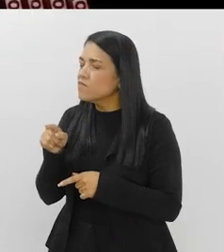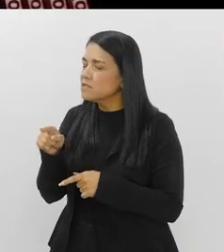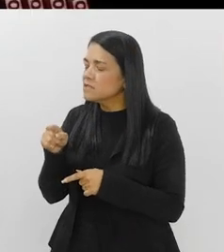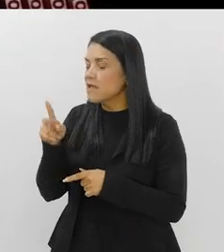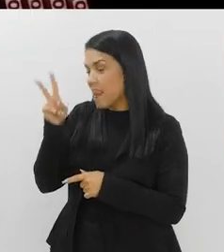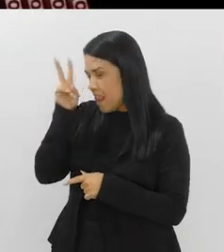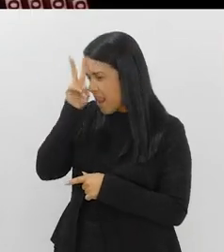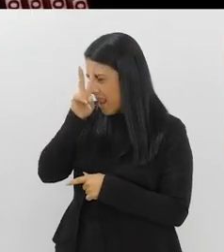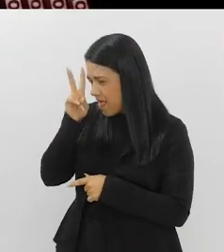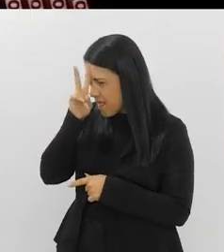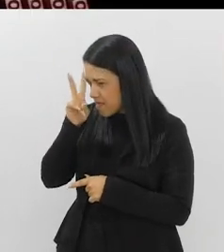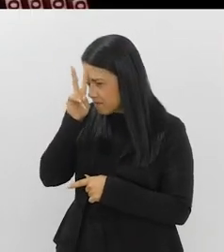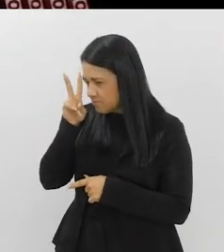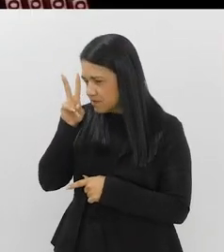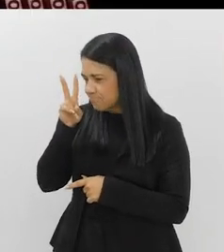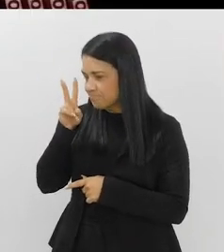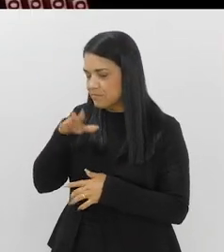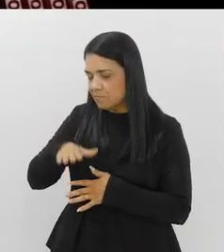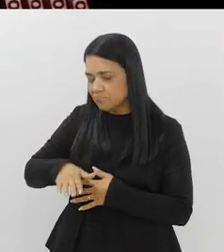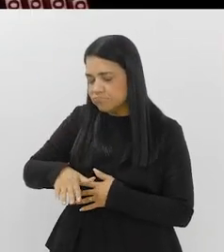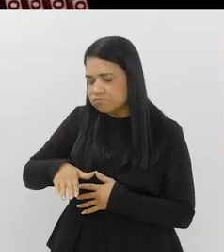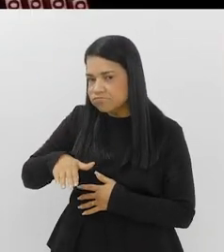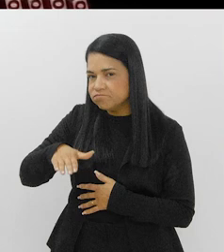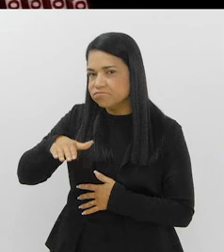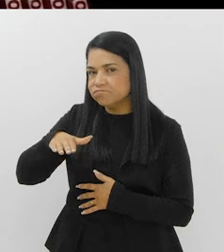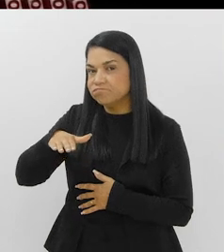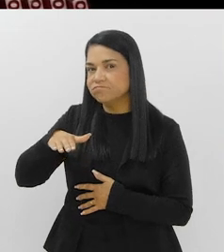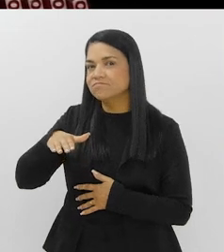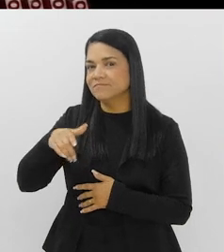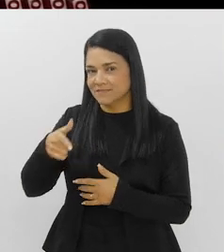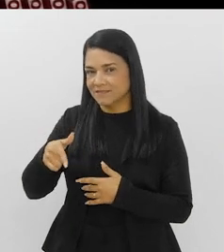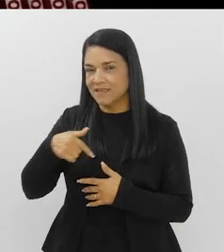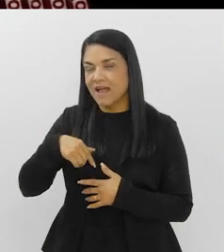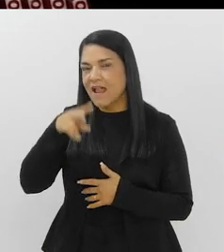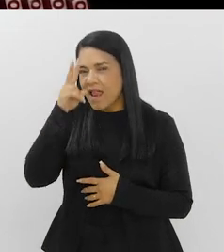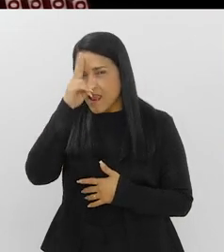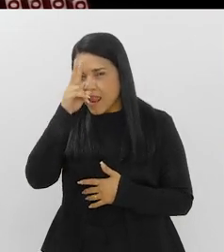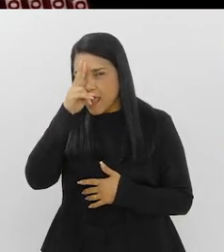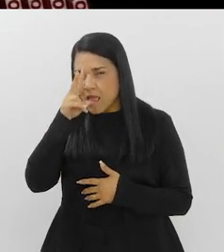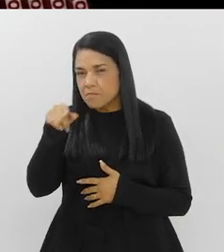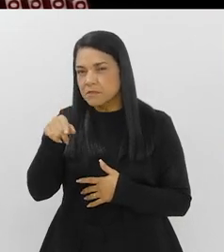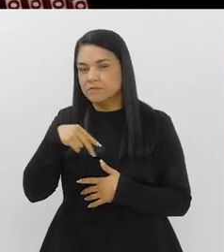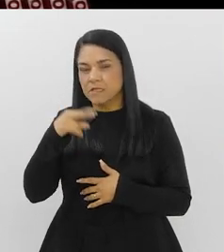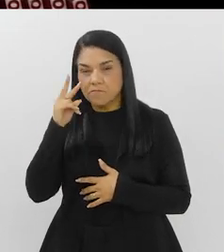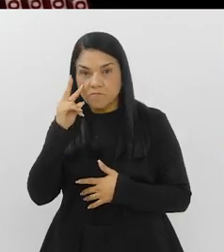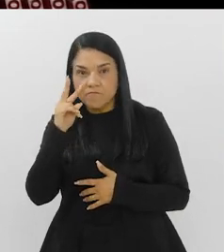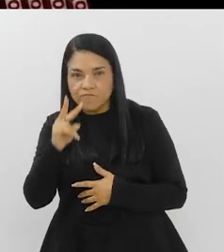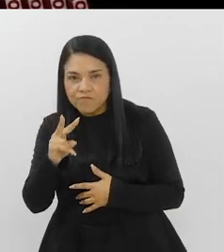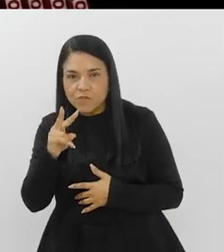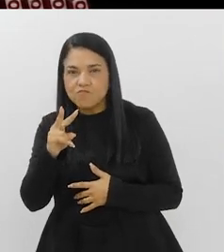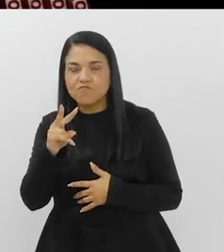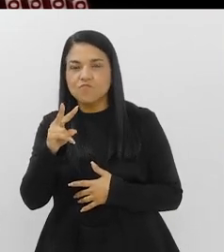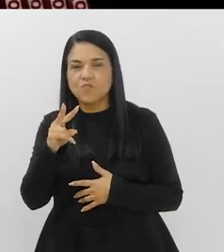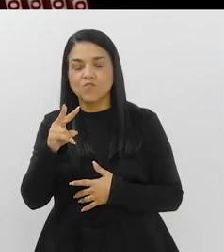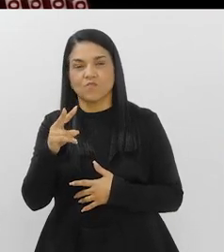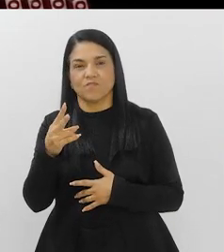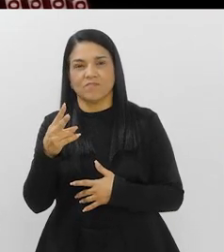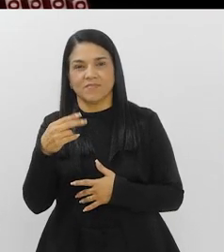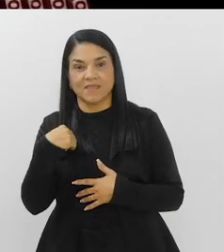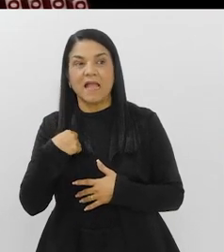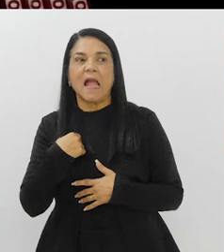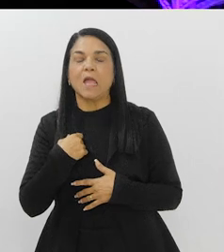chegou você tem lembranças né da sua infância você chegou a enxergar com alguma qualidade em algum momento